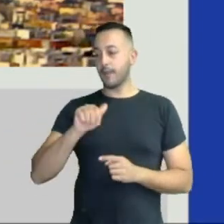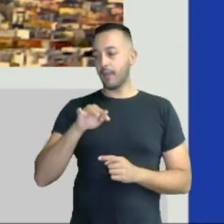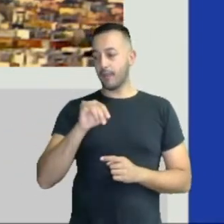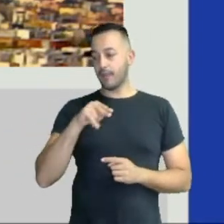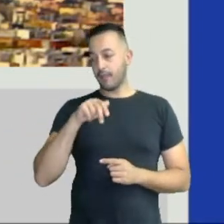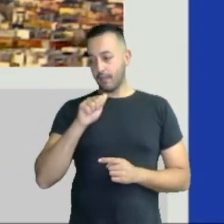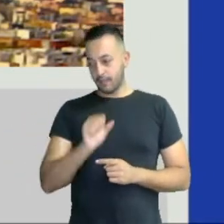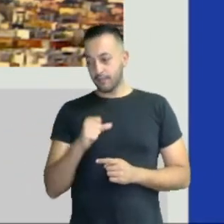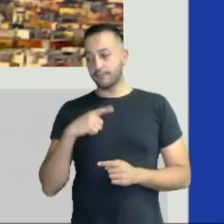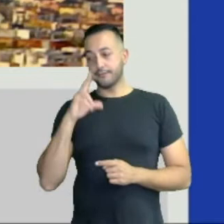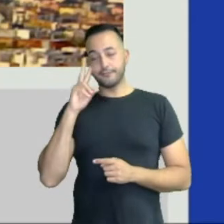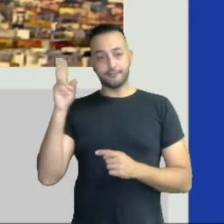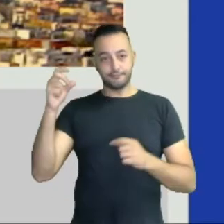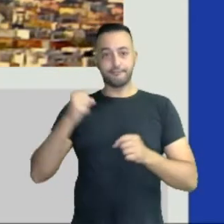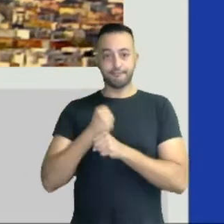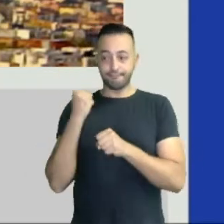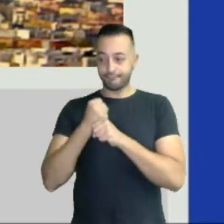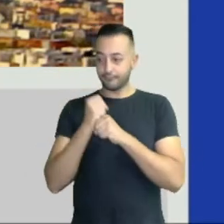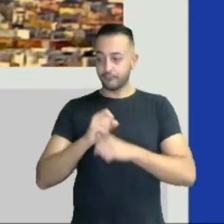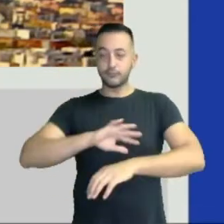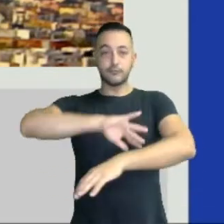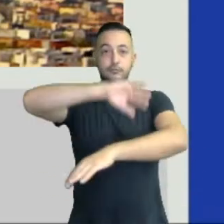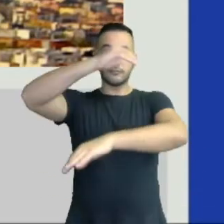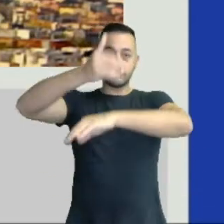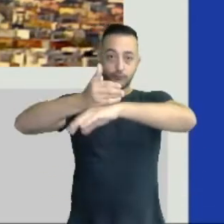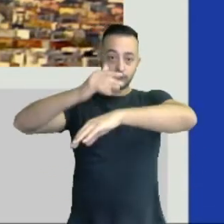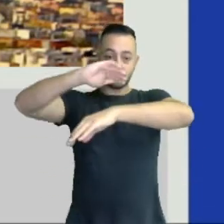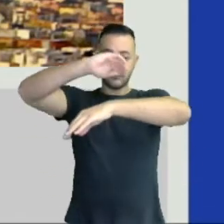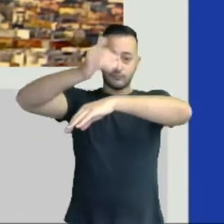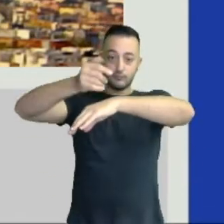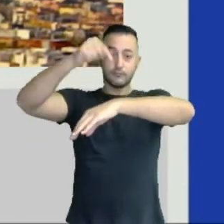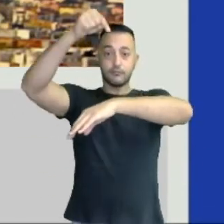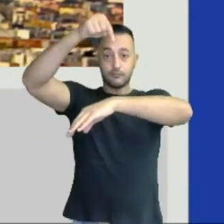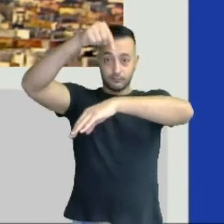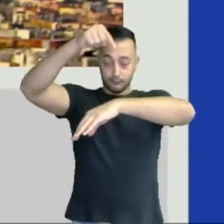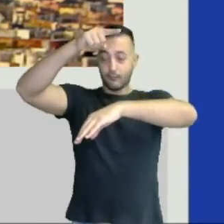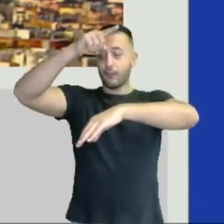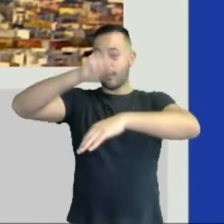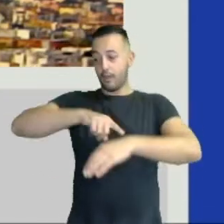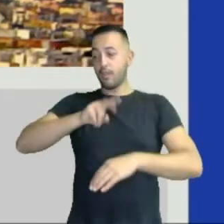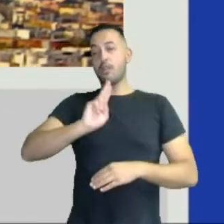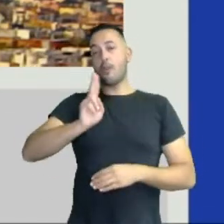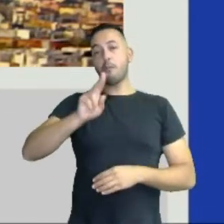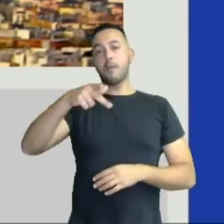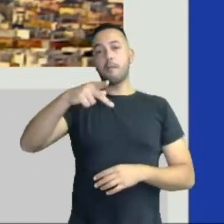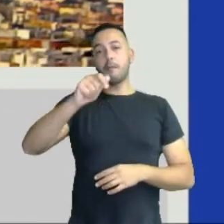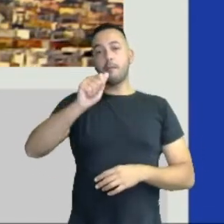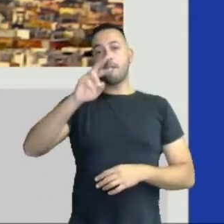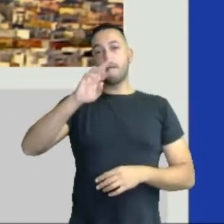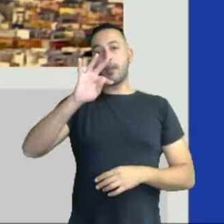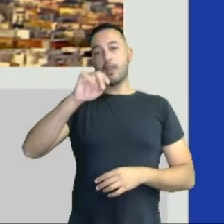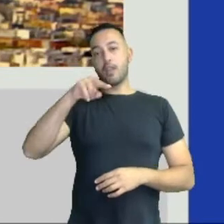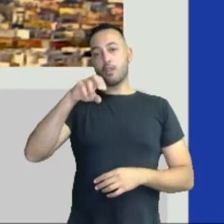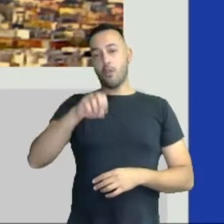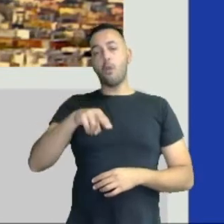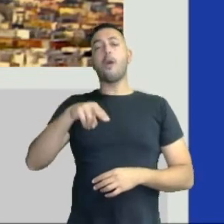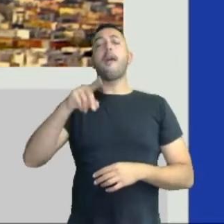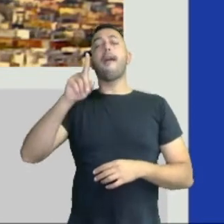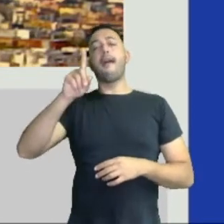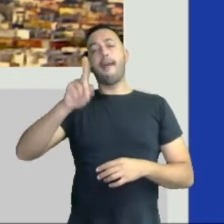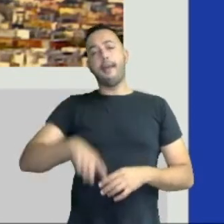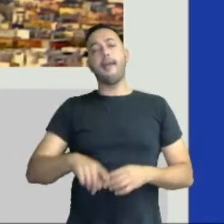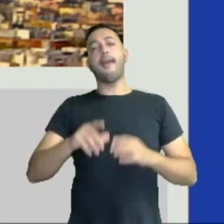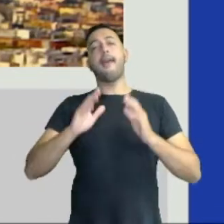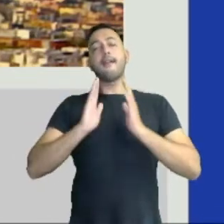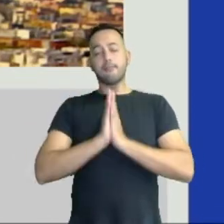aí, aquela construção bonita lá em cima do monte, ficou conhecido como Partenon. Esse é o da Grécia, é um templo em